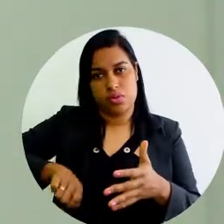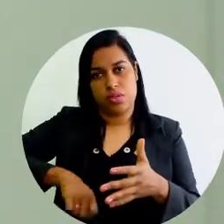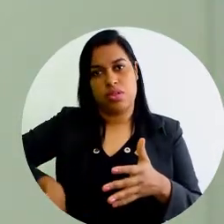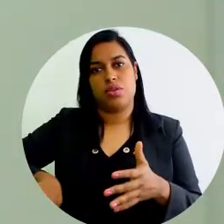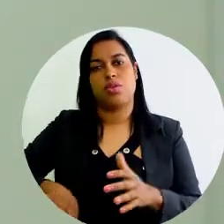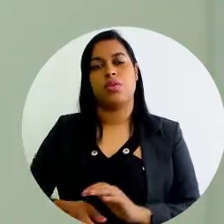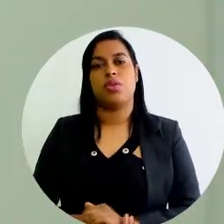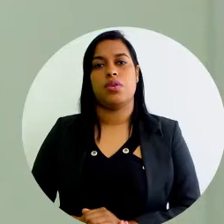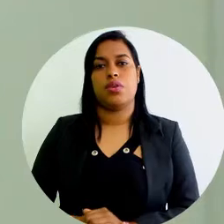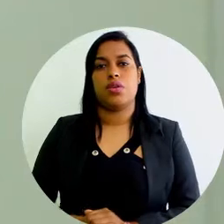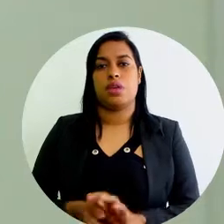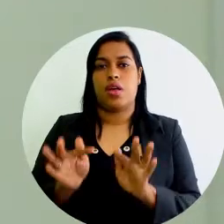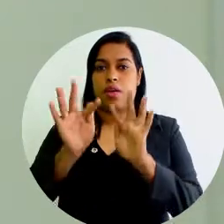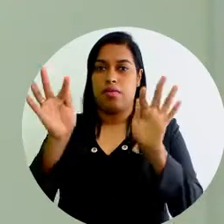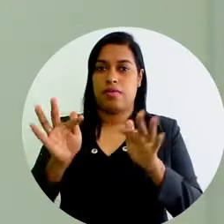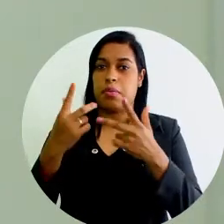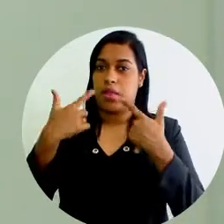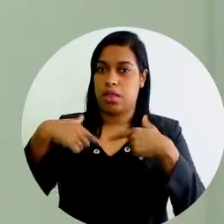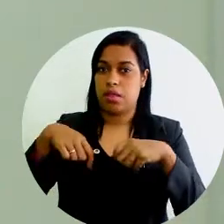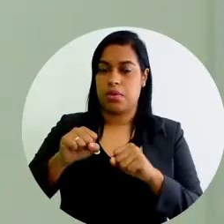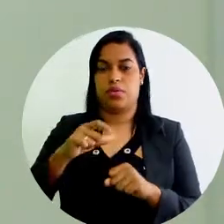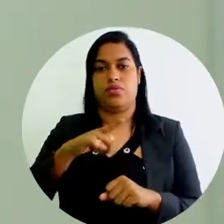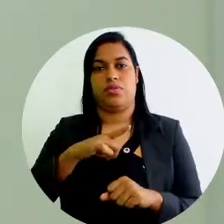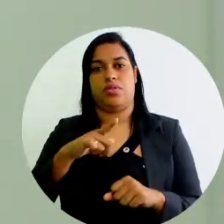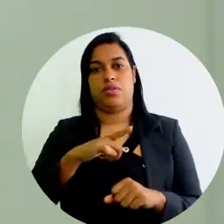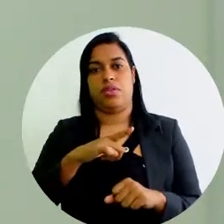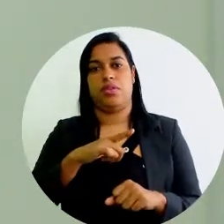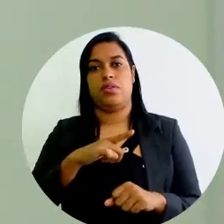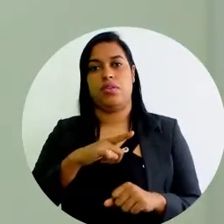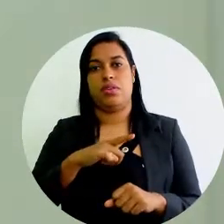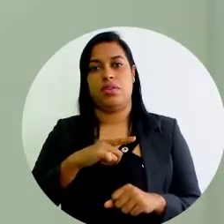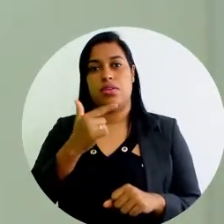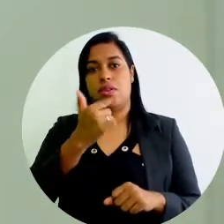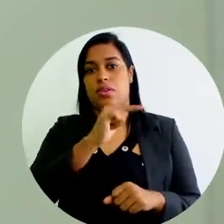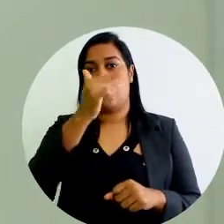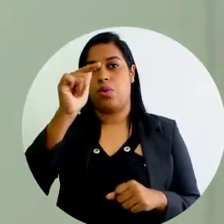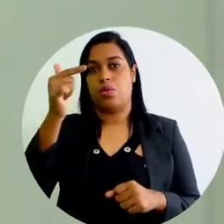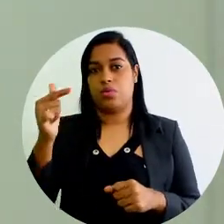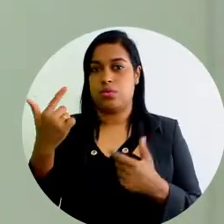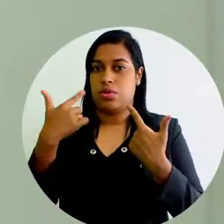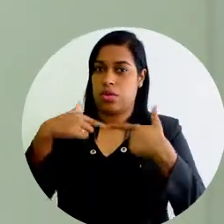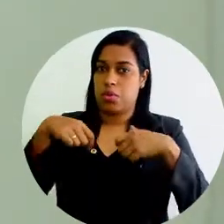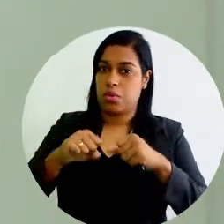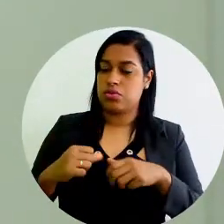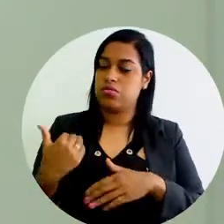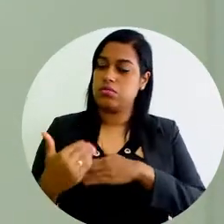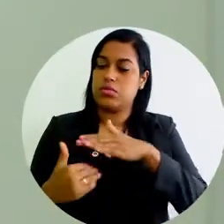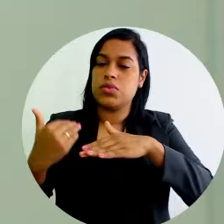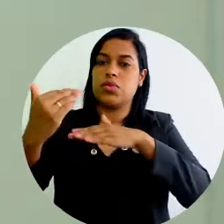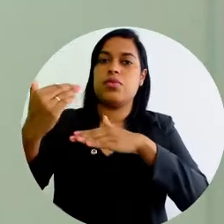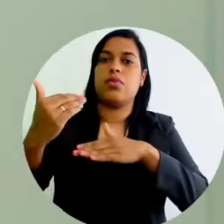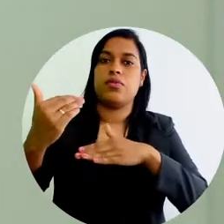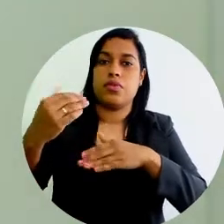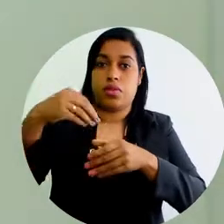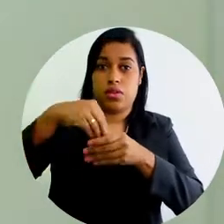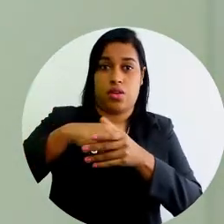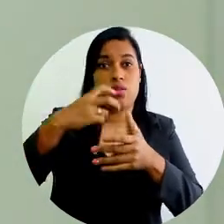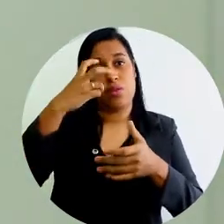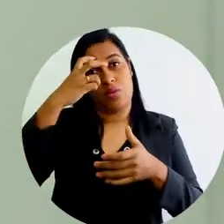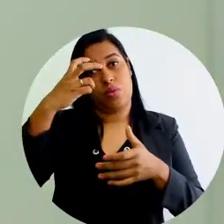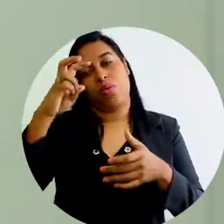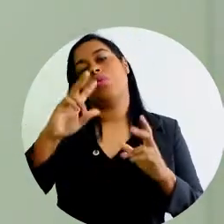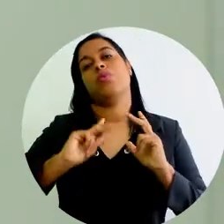escrito comumente é a forma de linguagem que existe. Existem outras linguagens desenvolvidas dentro